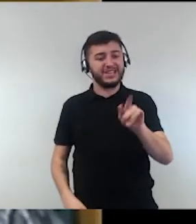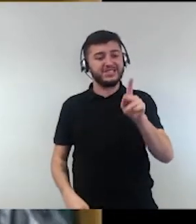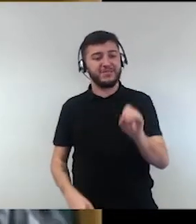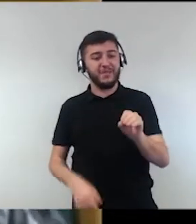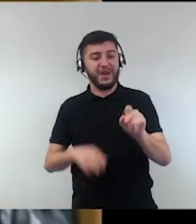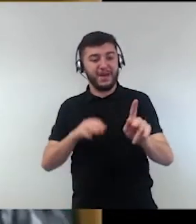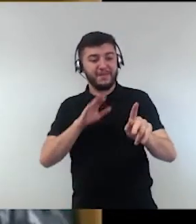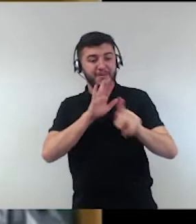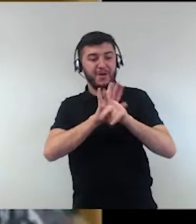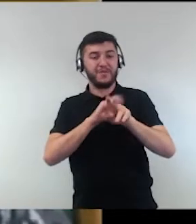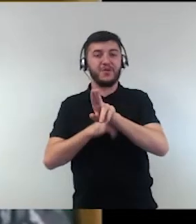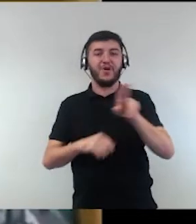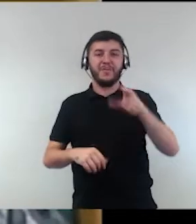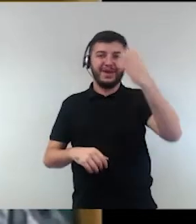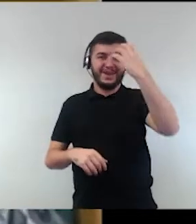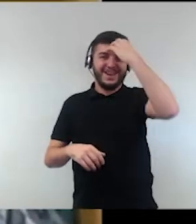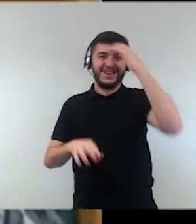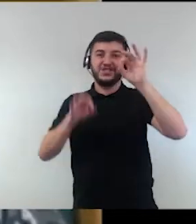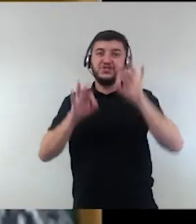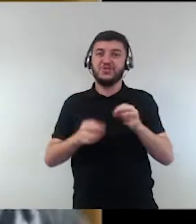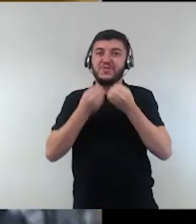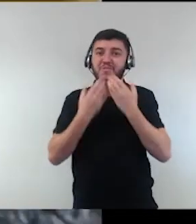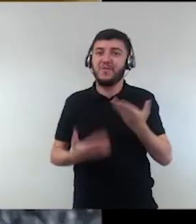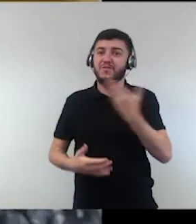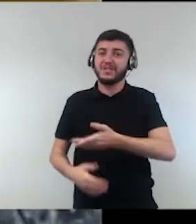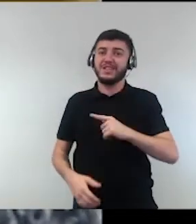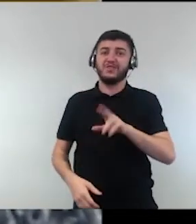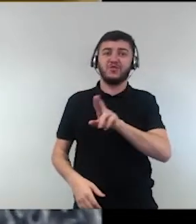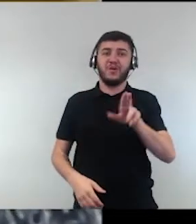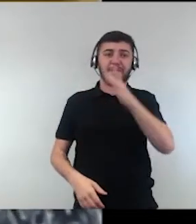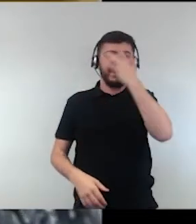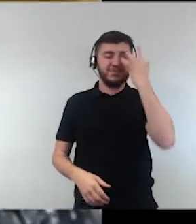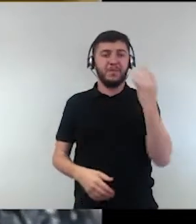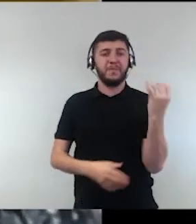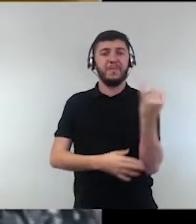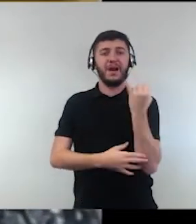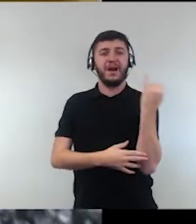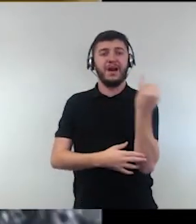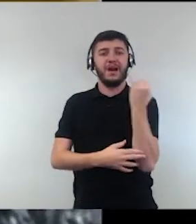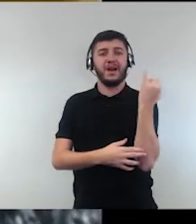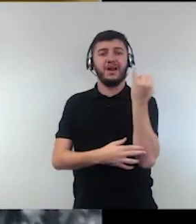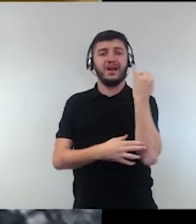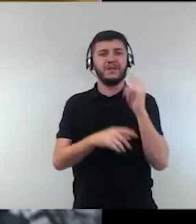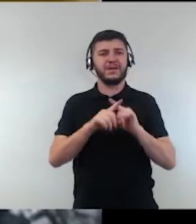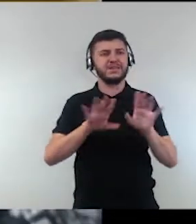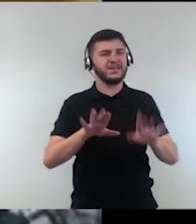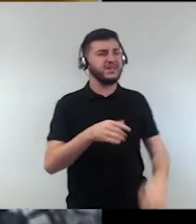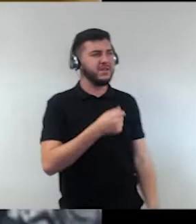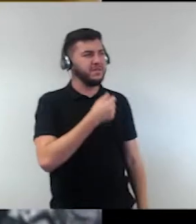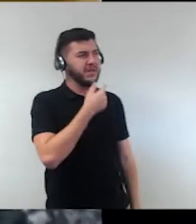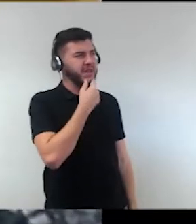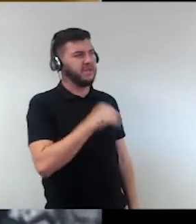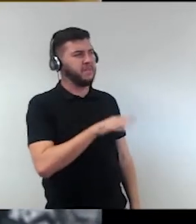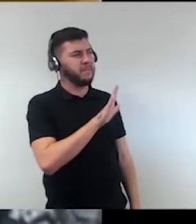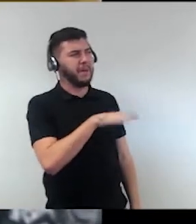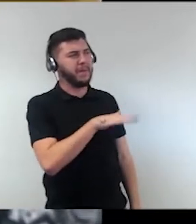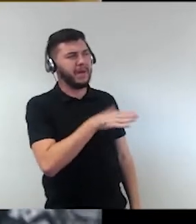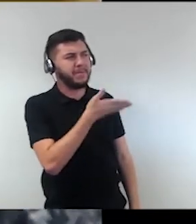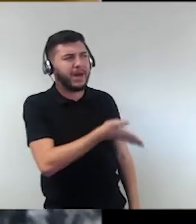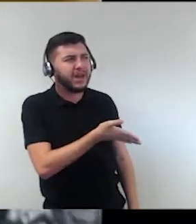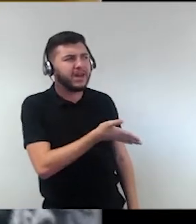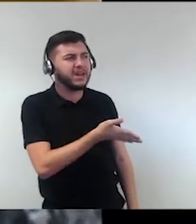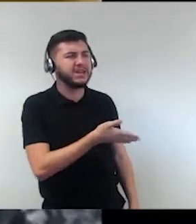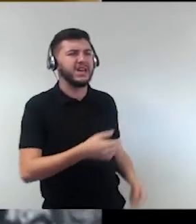um nome de uma pessoa que é muito importante. Ele olhou para mim e falou assim, quer dizer que esse